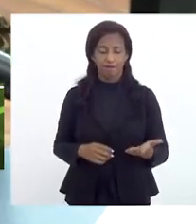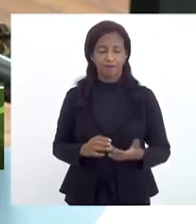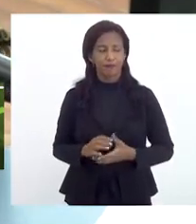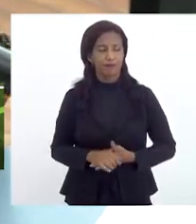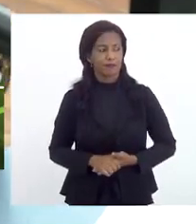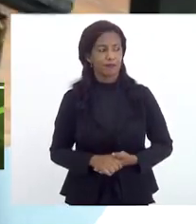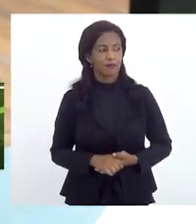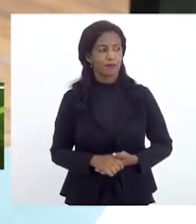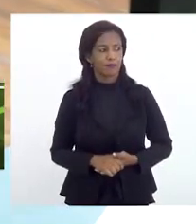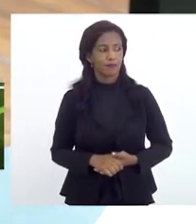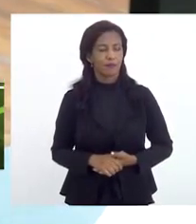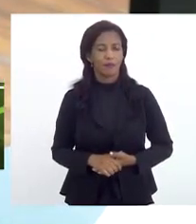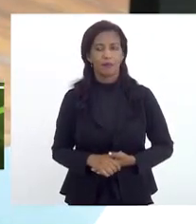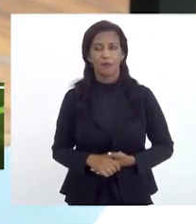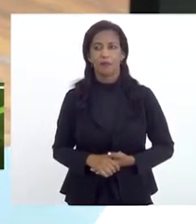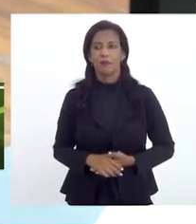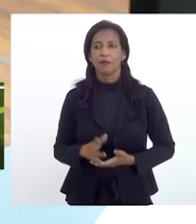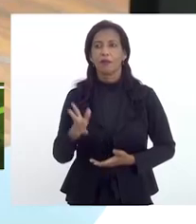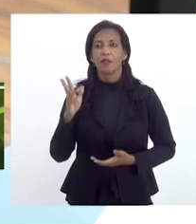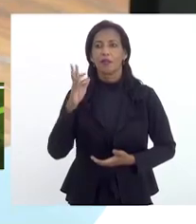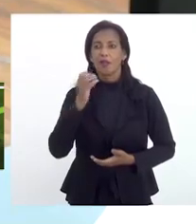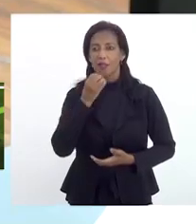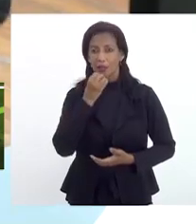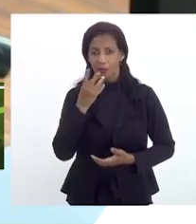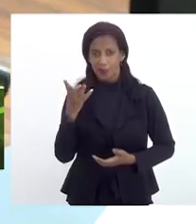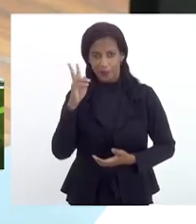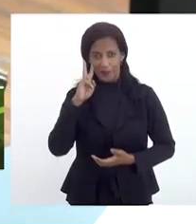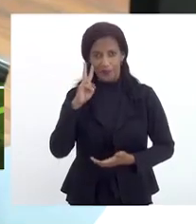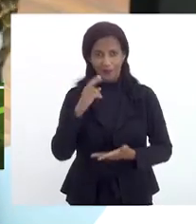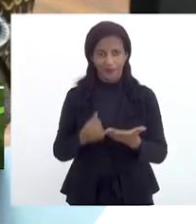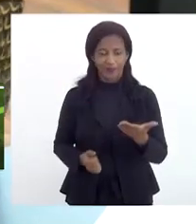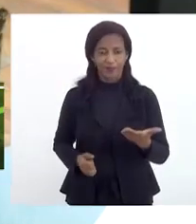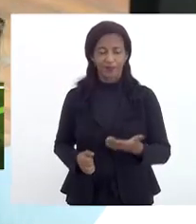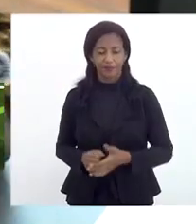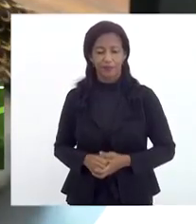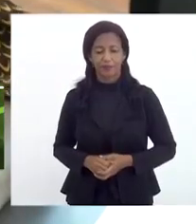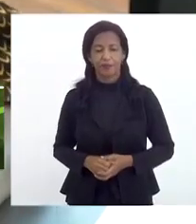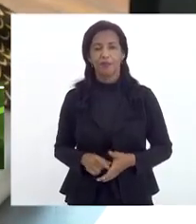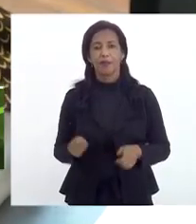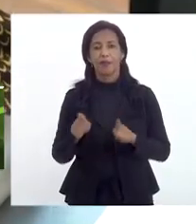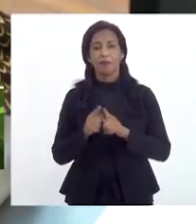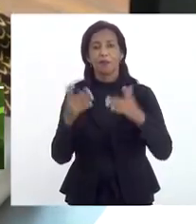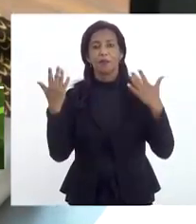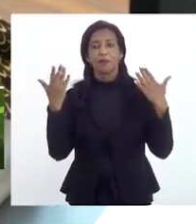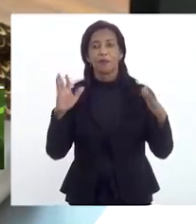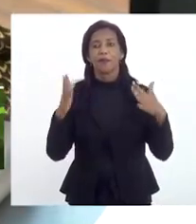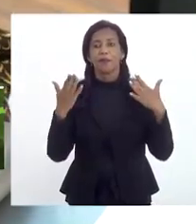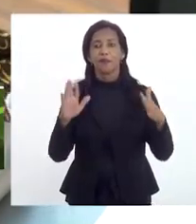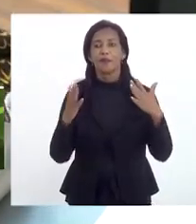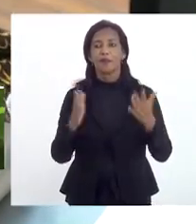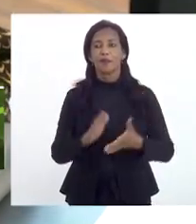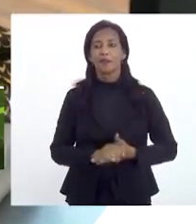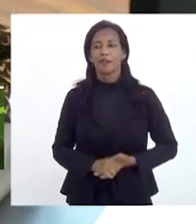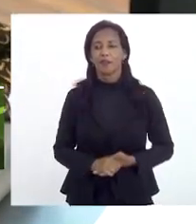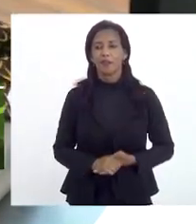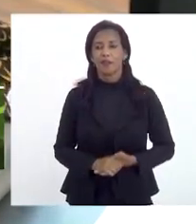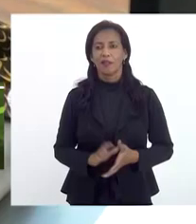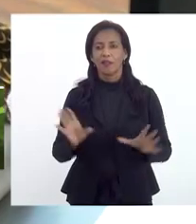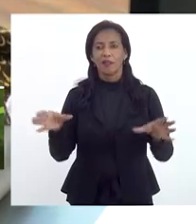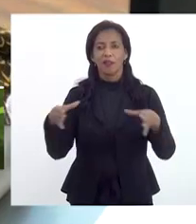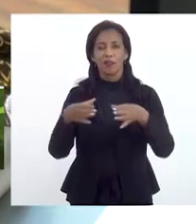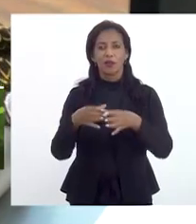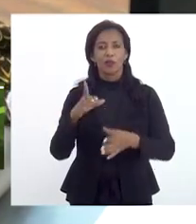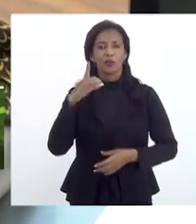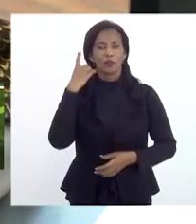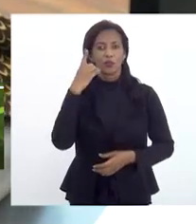Então eu acho que a gente Ressaltar Ressaltar, não verdade? Dito isso, também parabenizar Ao colegiado dos